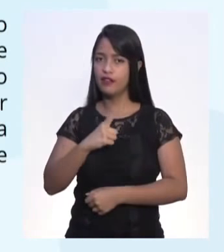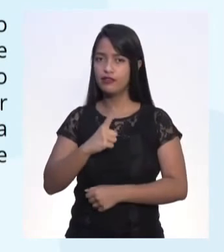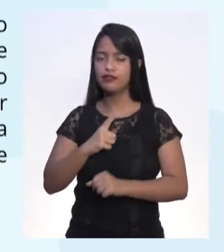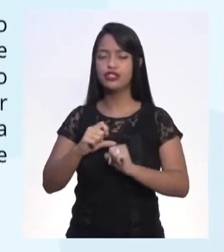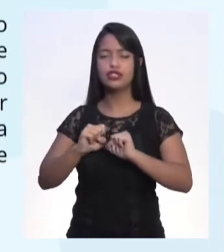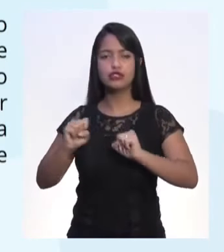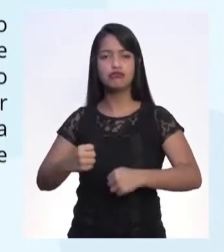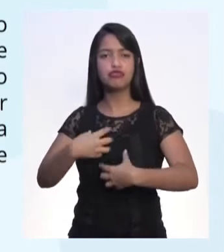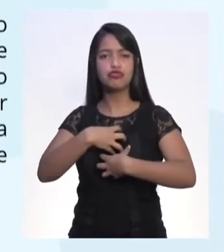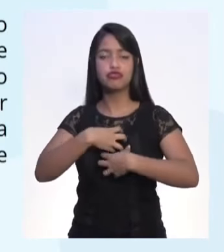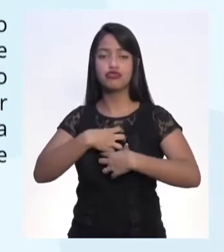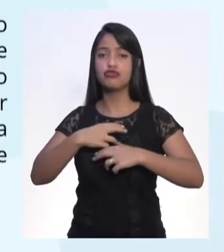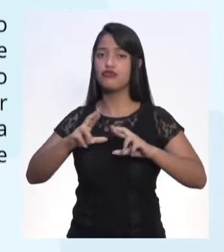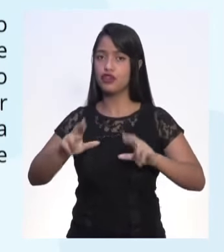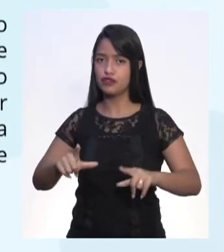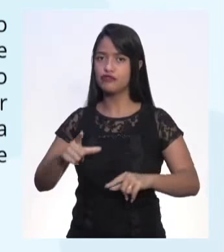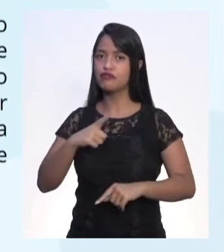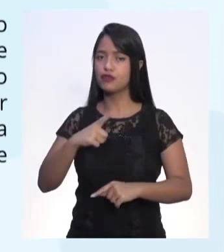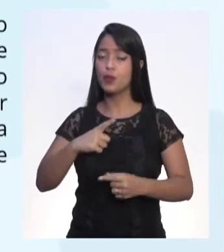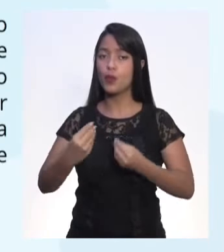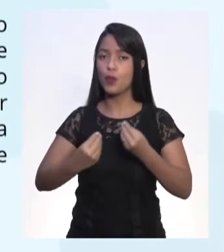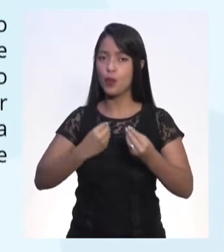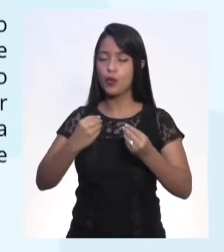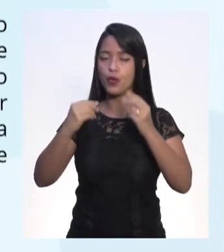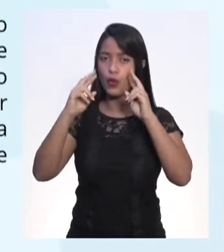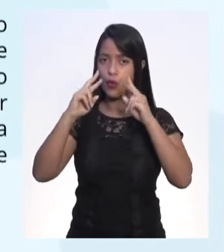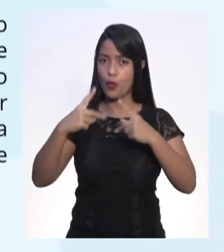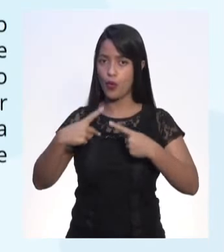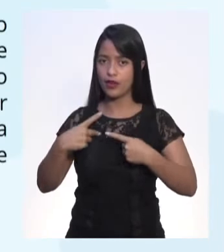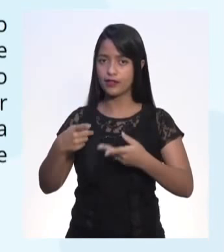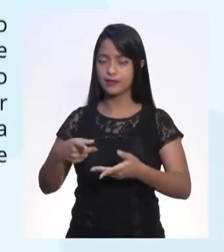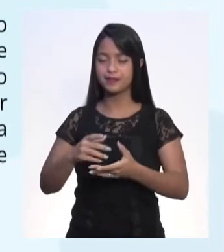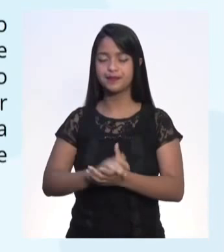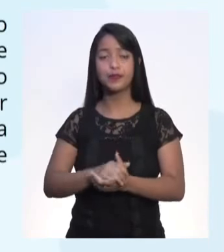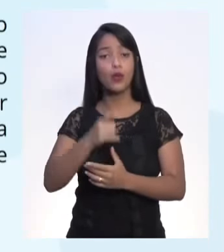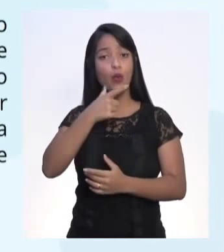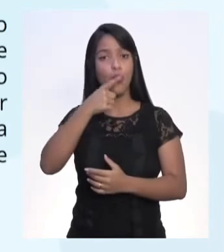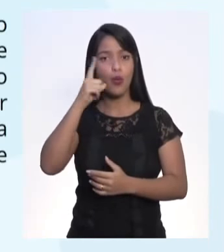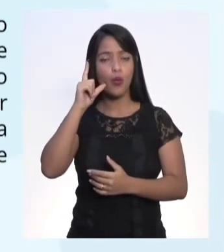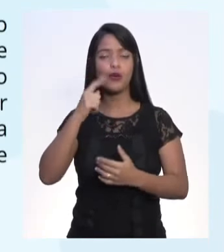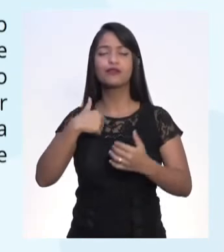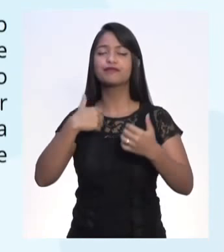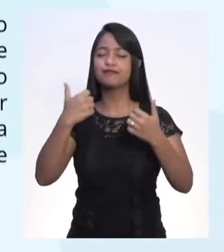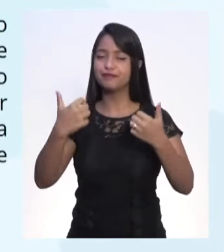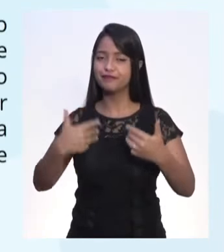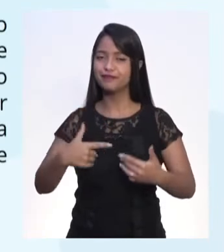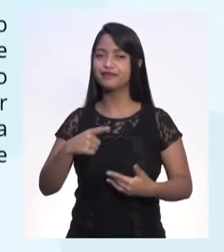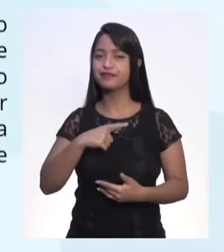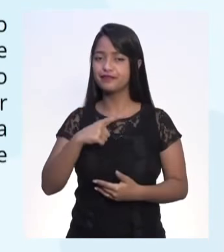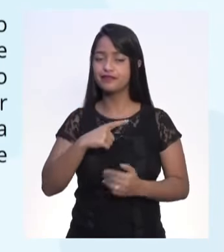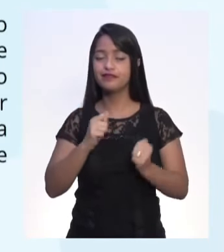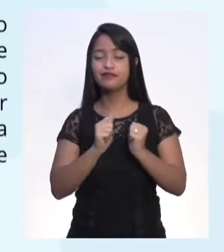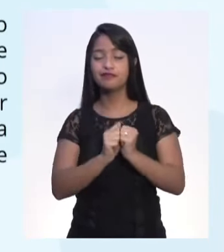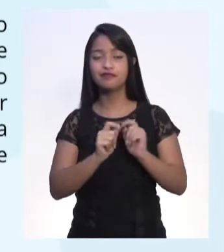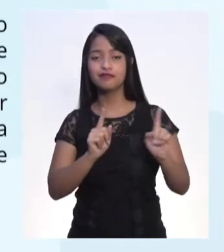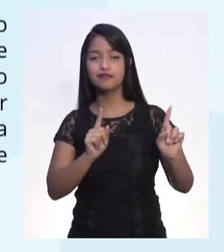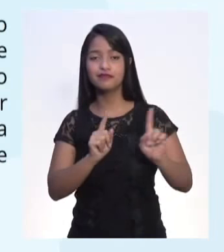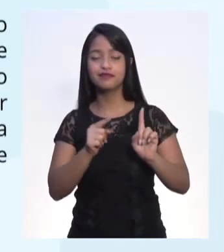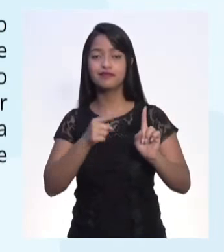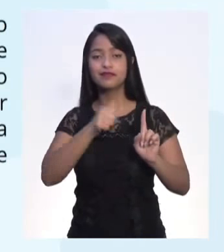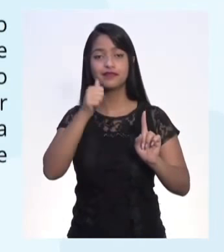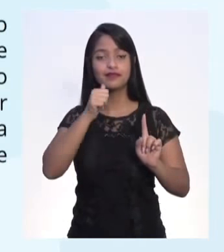ontem a gente começou falando dando uma definição pouco desses conceitos históricos EA professora Janaína falou a sobre o